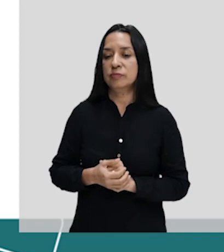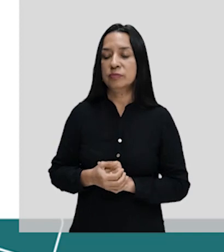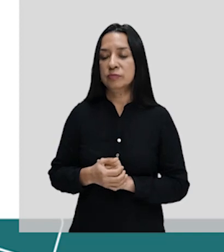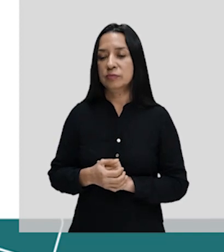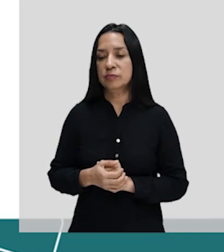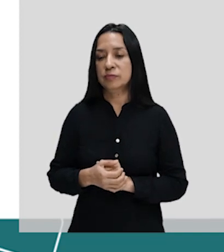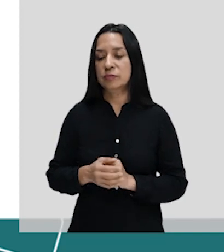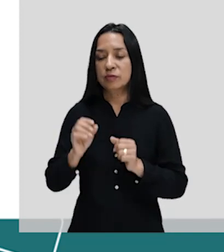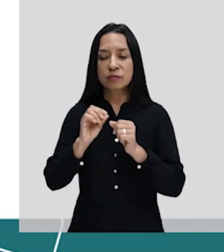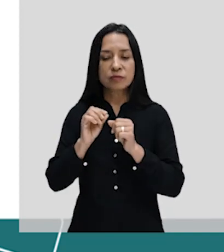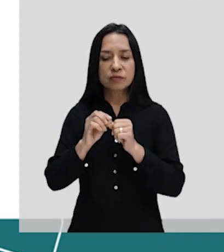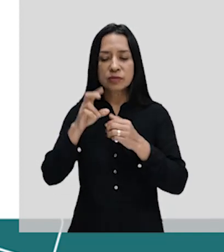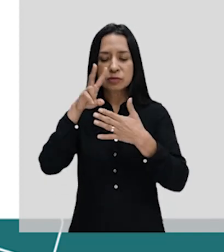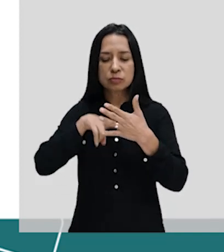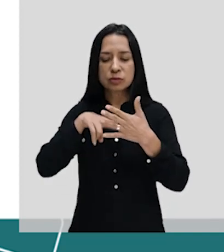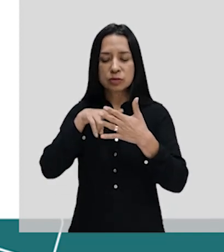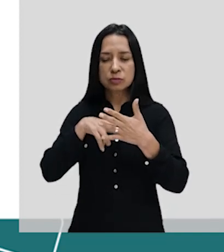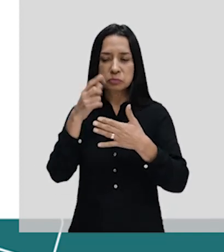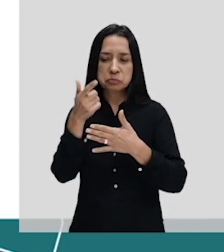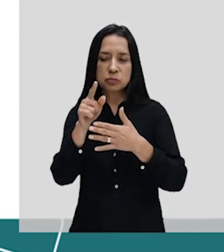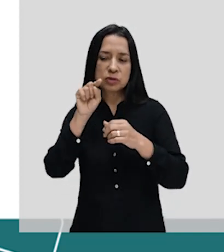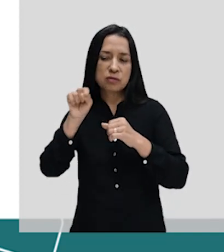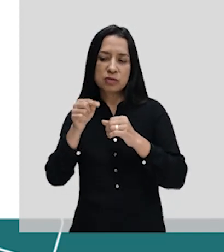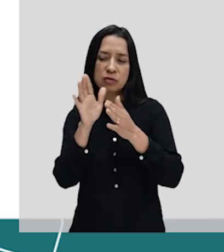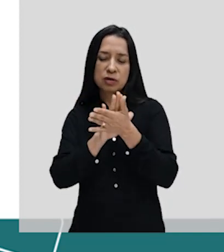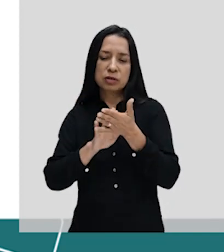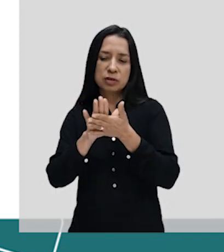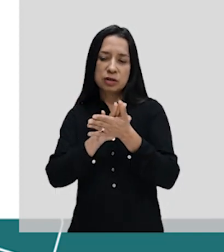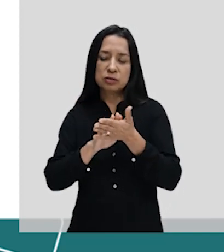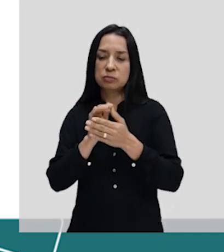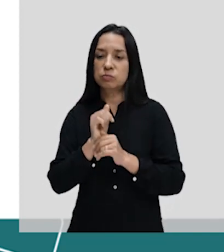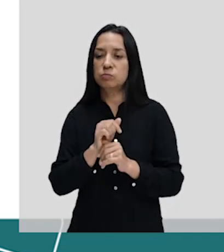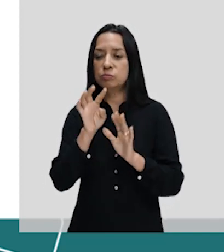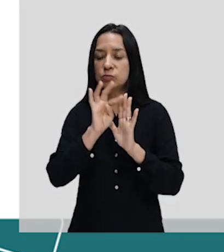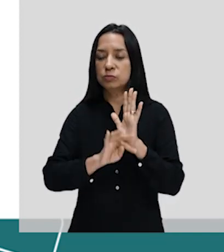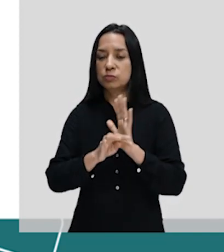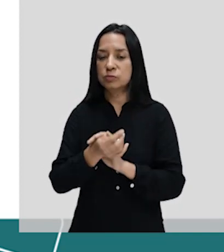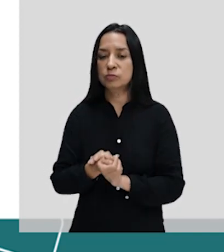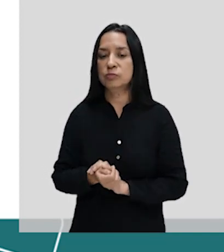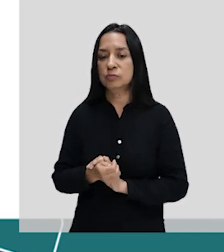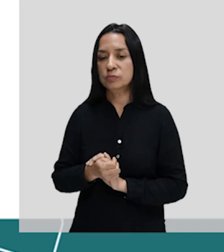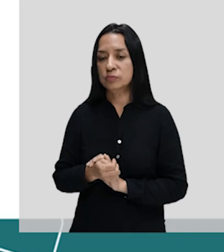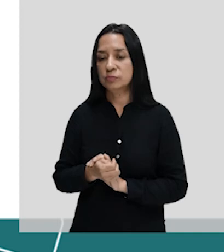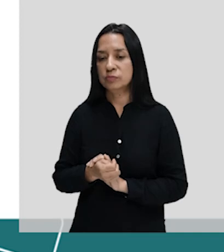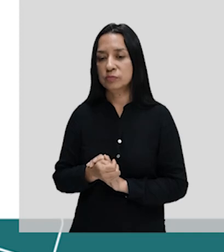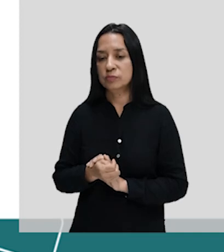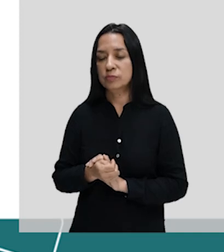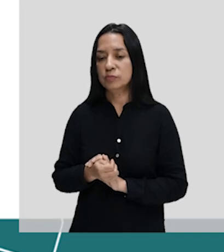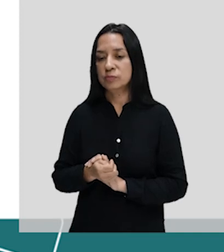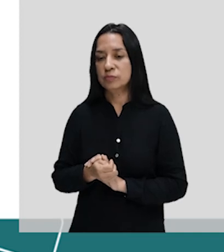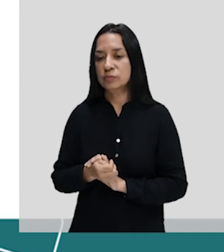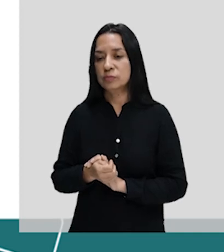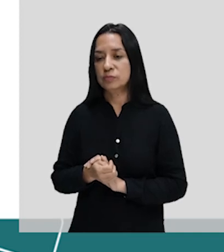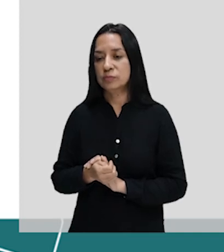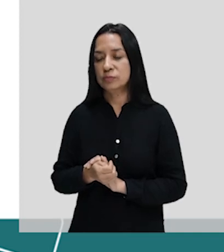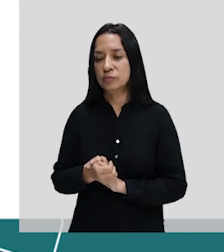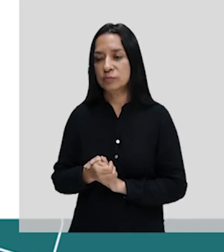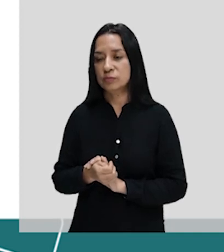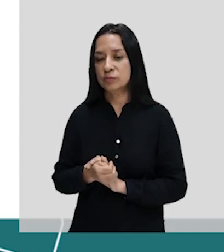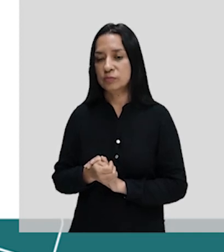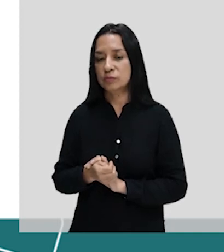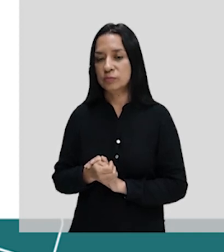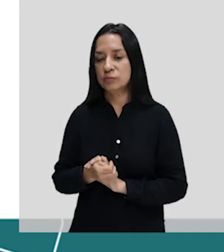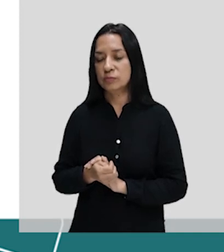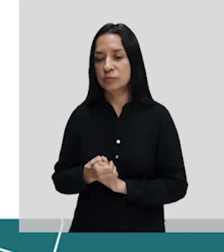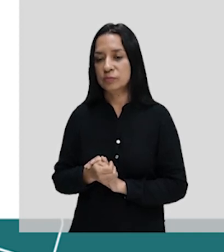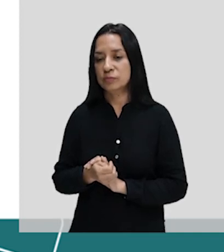uma leitura sem colocar vírgula nenhuma nesse texto. Então, os signos de pontuação são sinais ou marcas gráficas que permitem